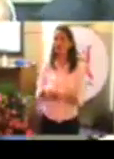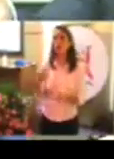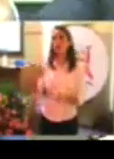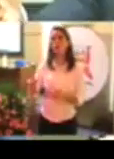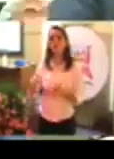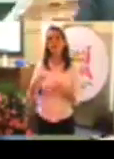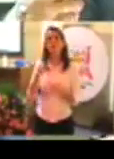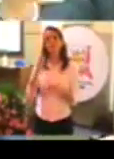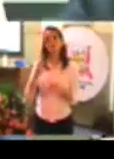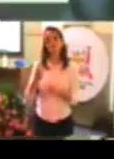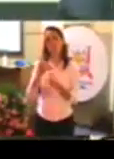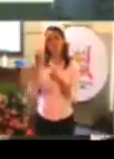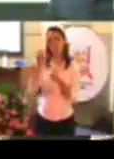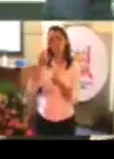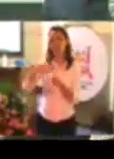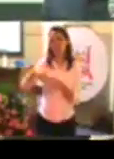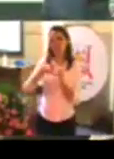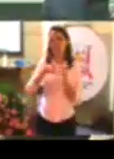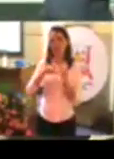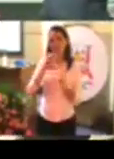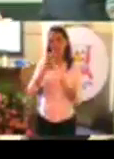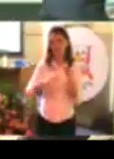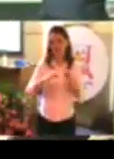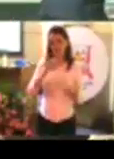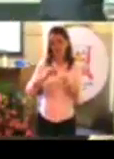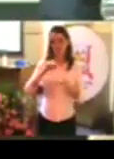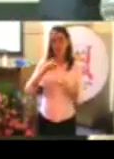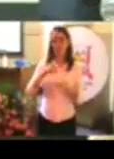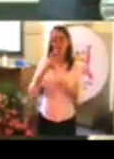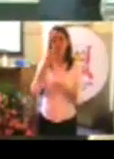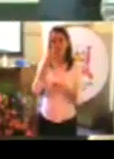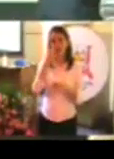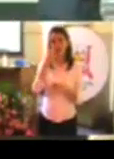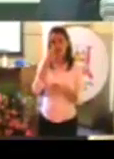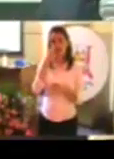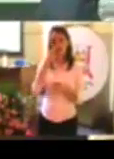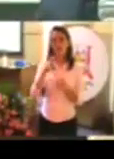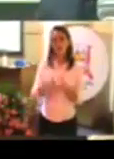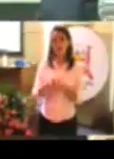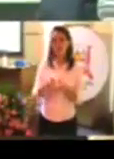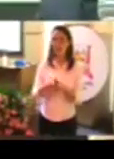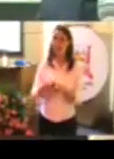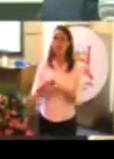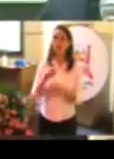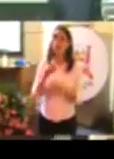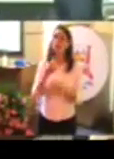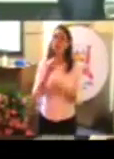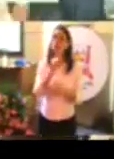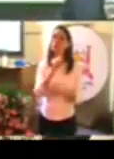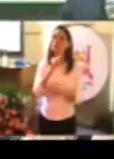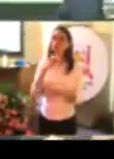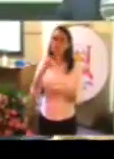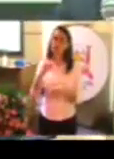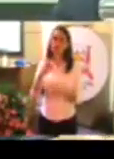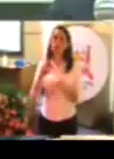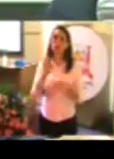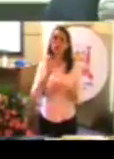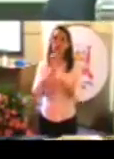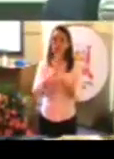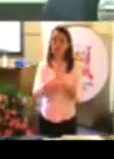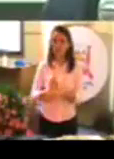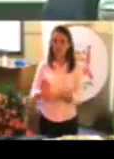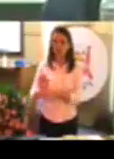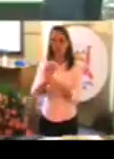Poder Judiciário, que todos nós conhecemos, que funcionam na esfera estadual e na federal, com as escolas